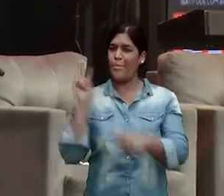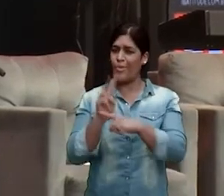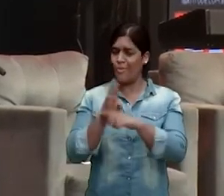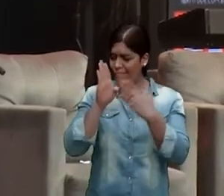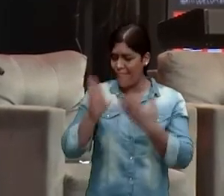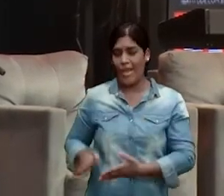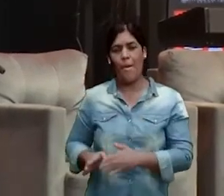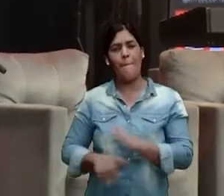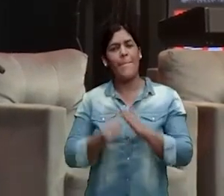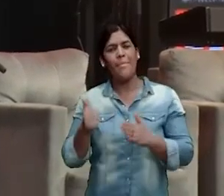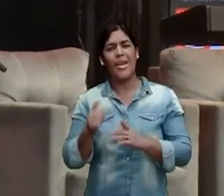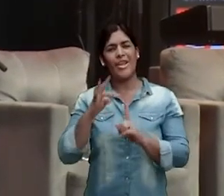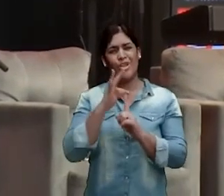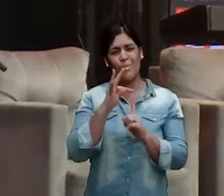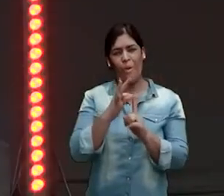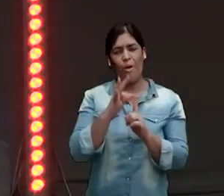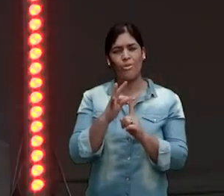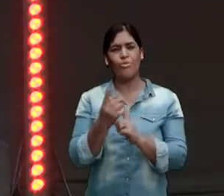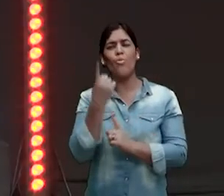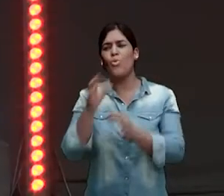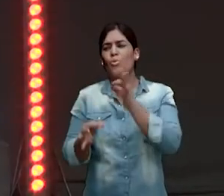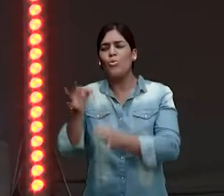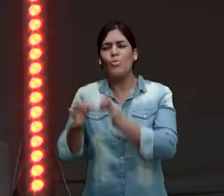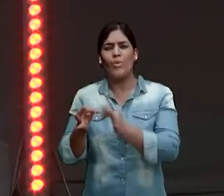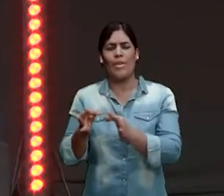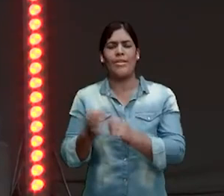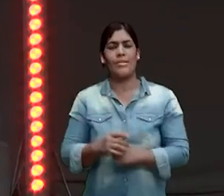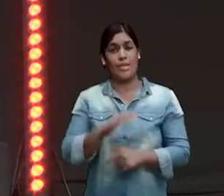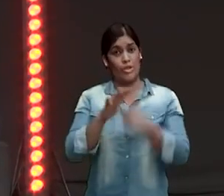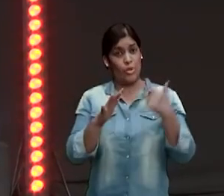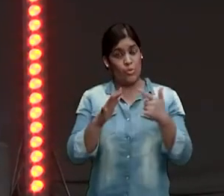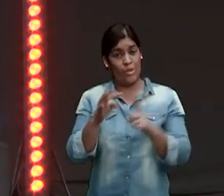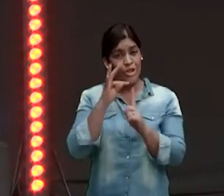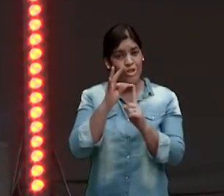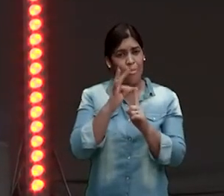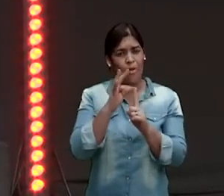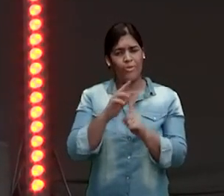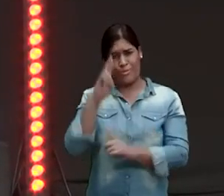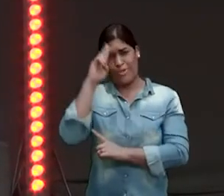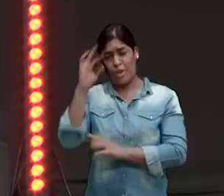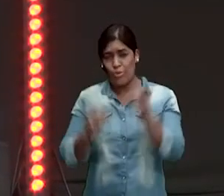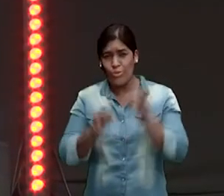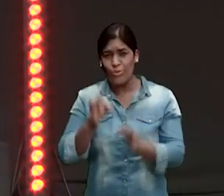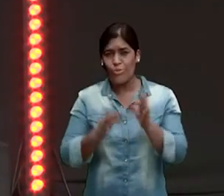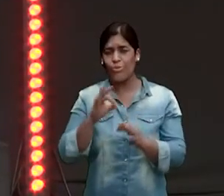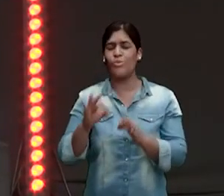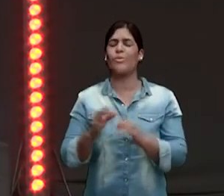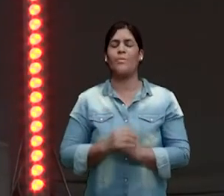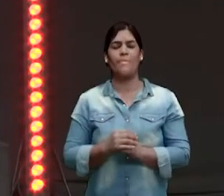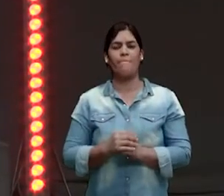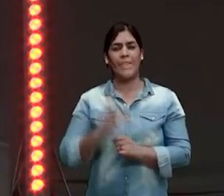1ª Timóteo o único mediador entre Deus e os homens em segunda Timóteo o senhor justo Juiz em